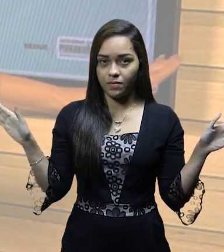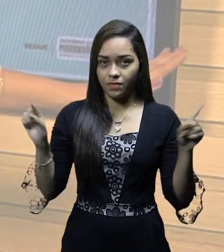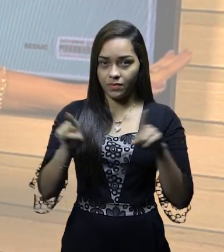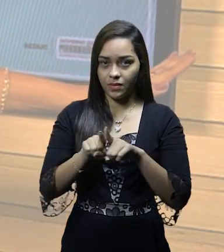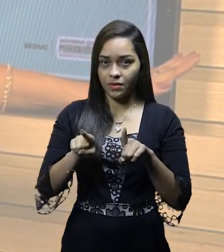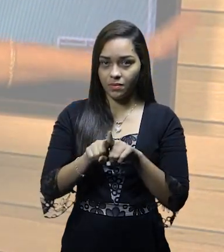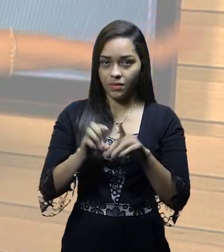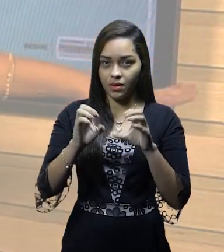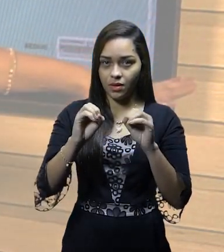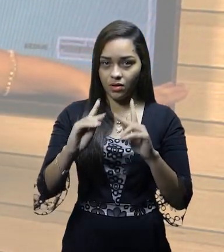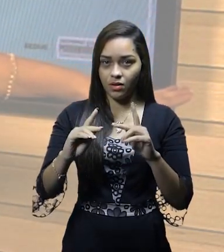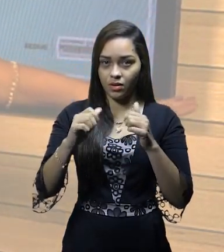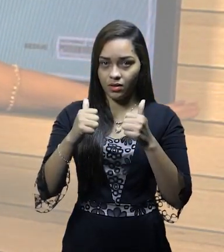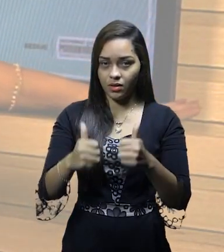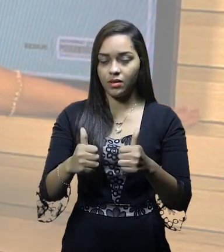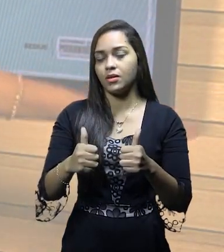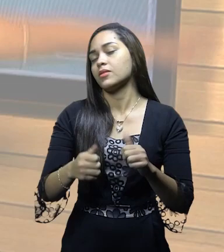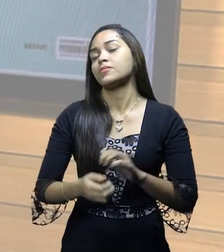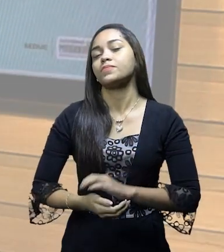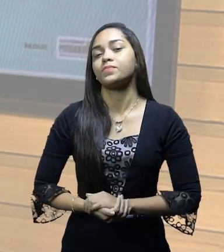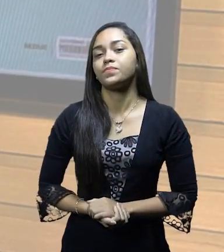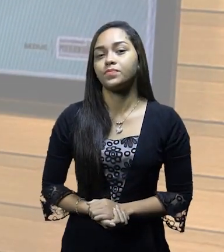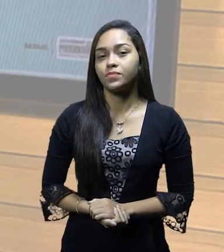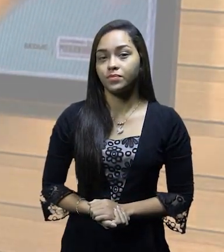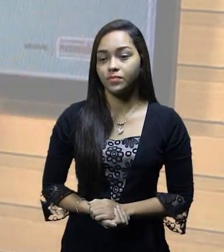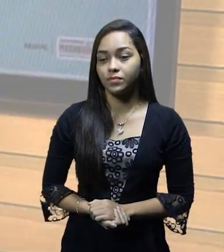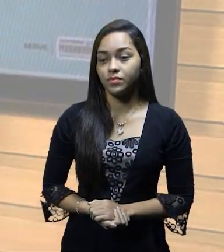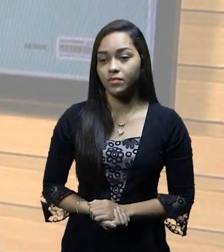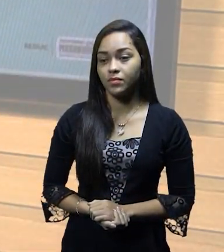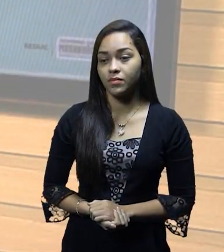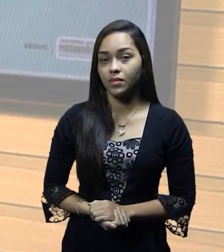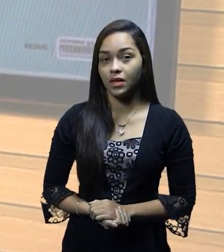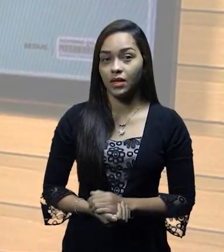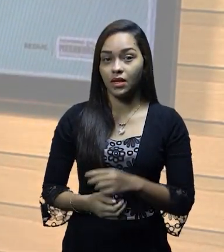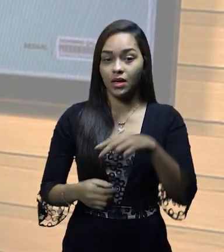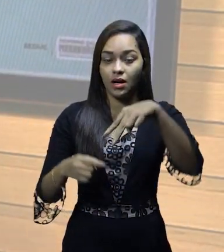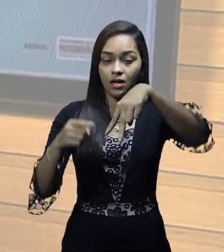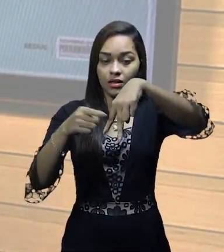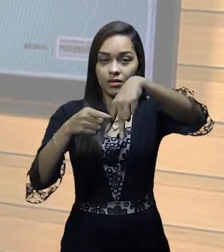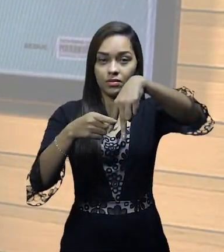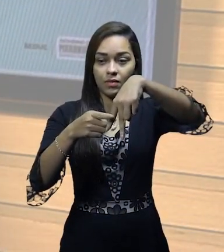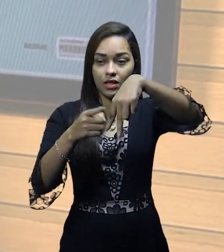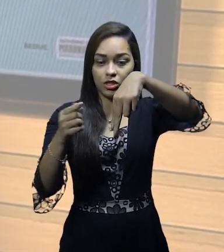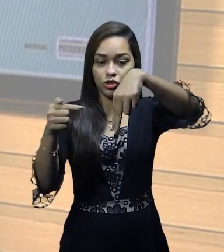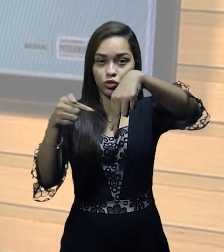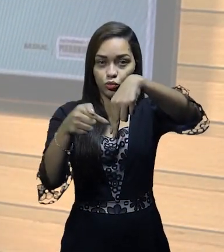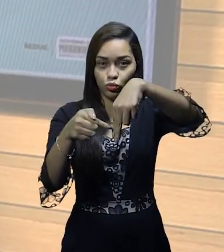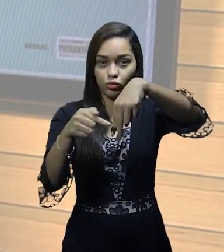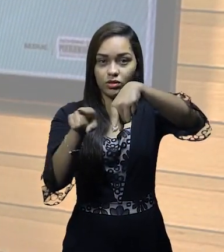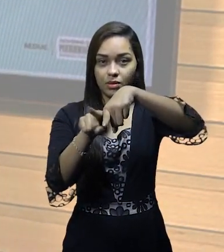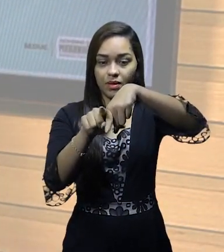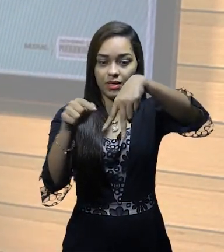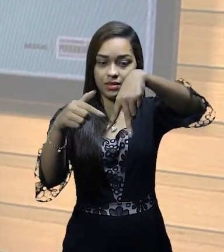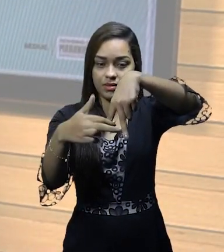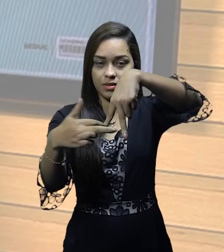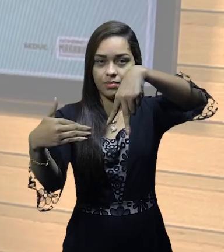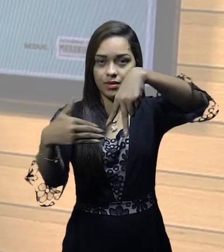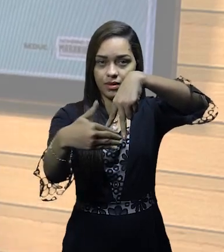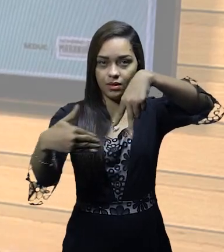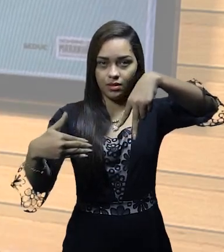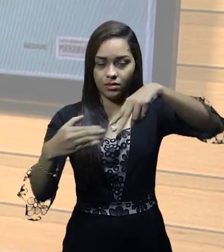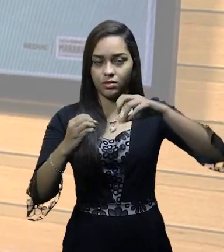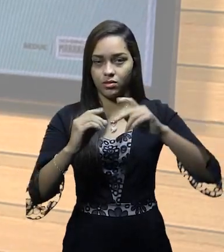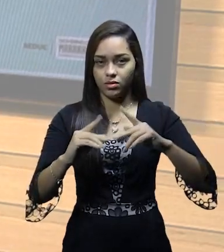ficar melhor aqui. Ó, assim, assim. E também as pernas, juntas e